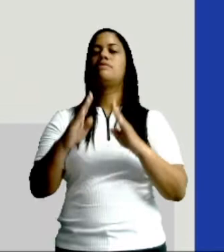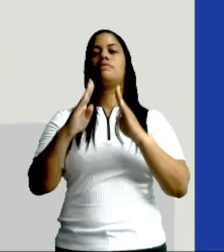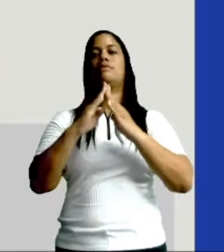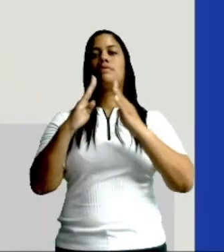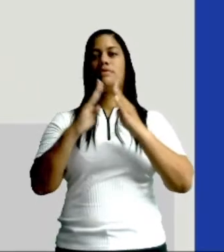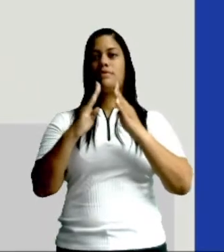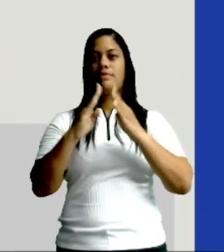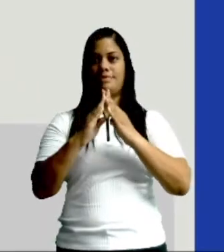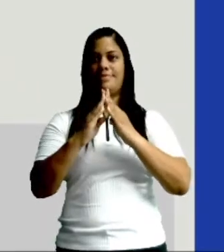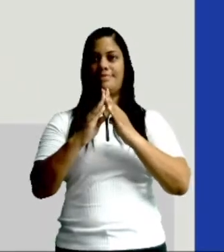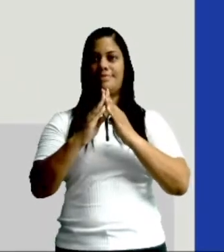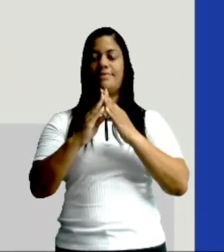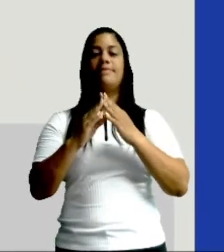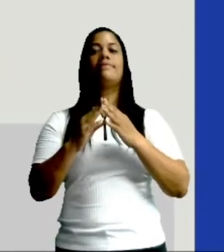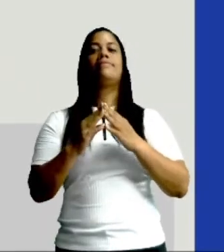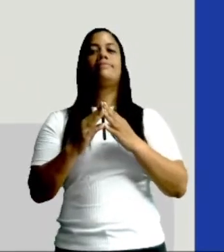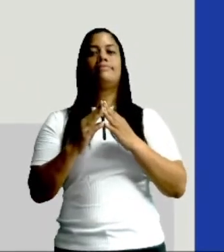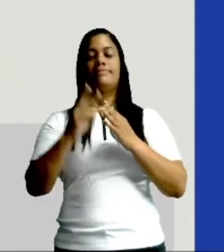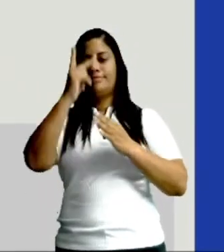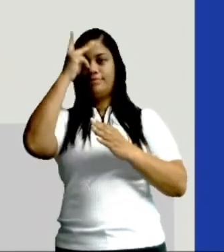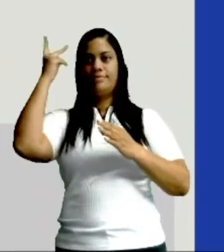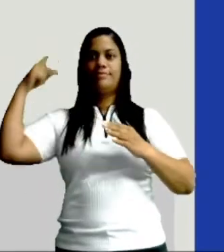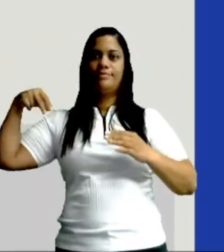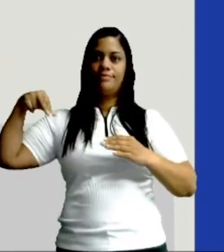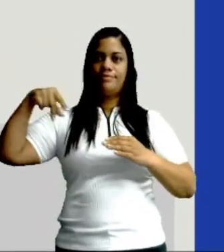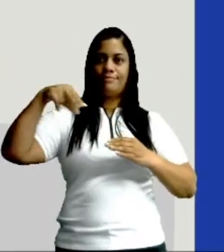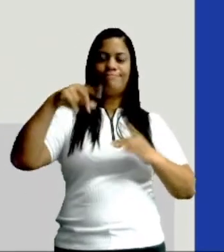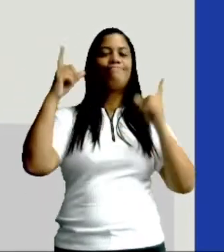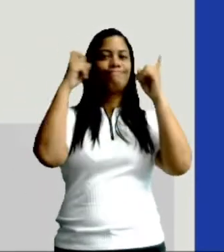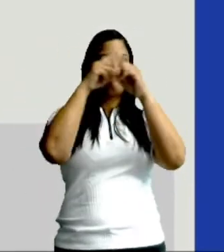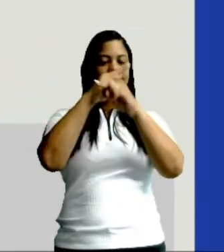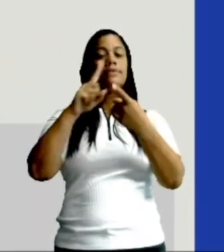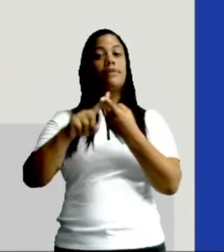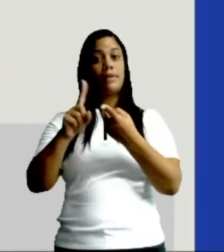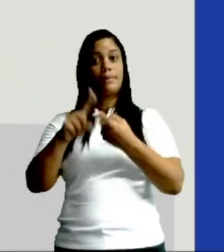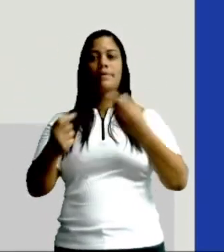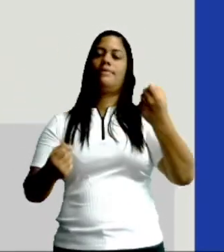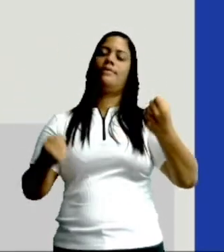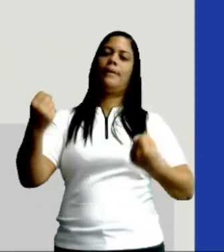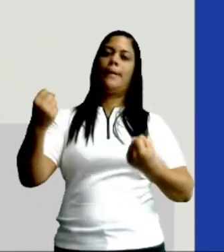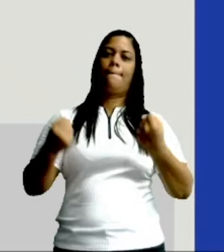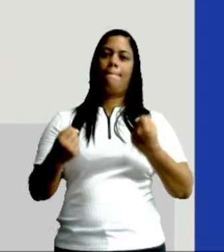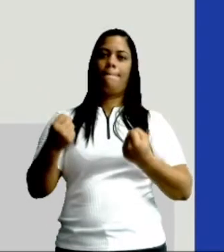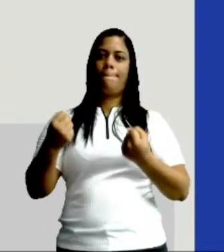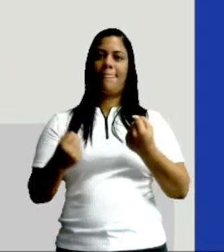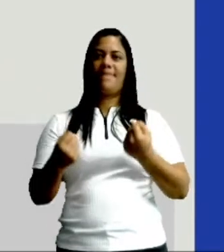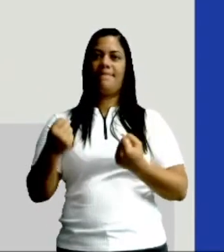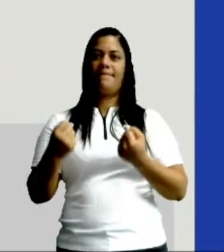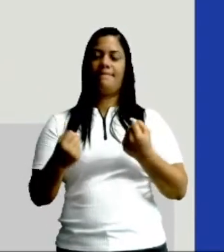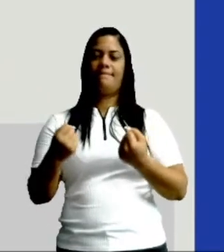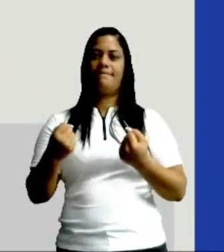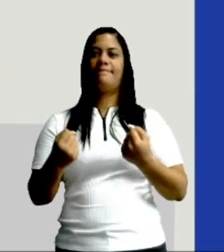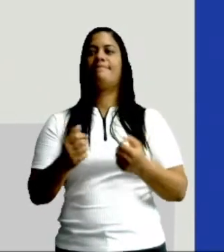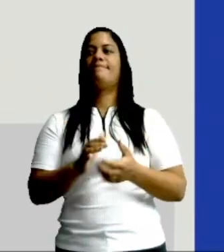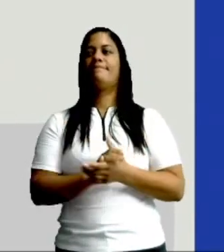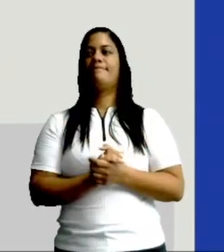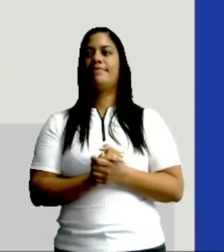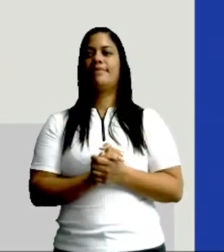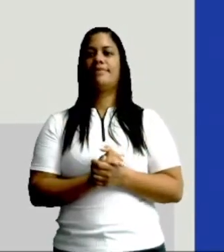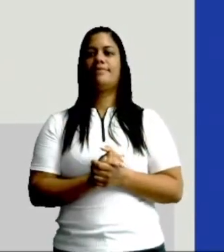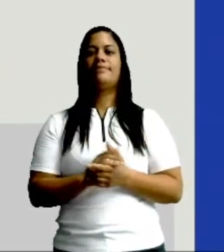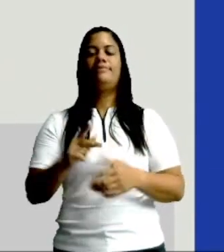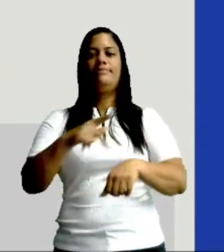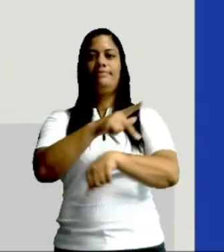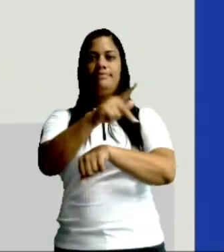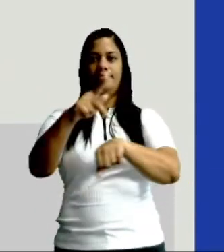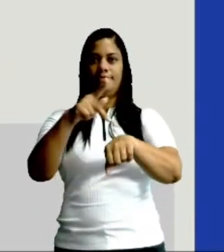neve vai dificultar tanto a locomoção da pessoa a pé, como a locomoção da pessoa que está em seu carro ou no ônibus. Então, em